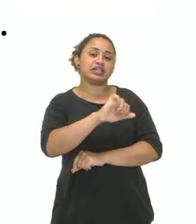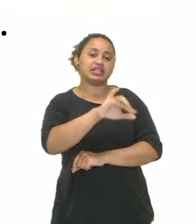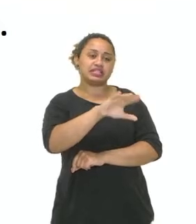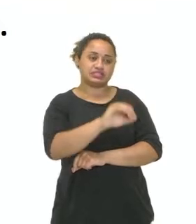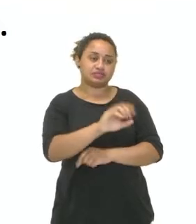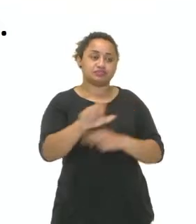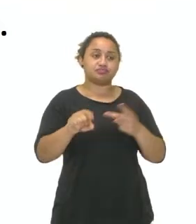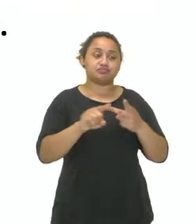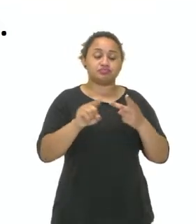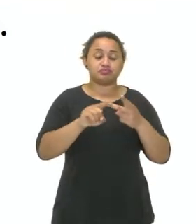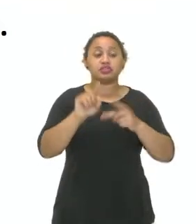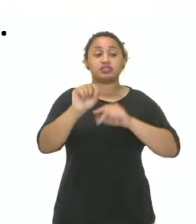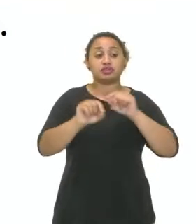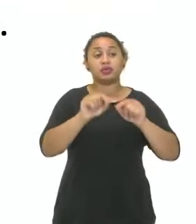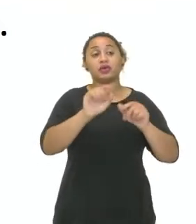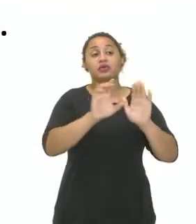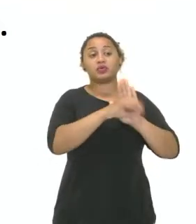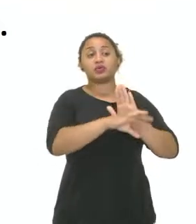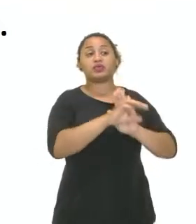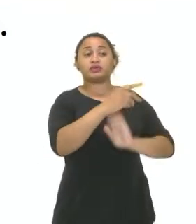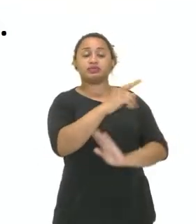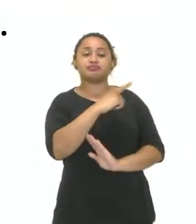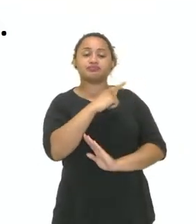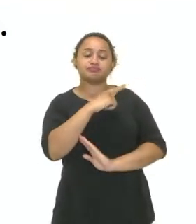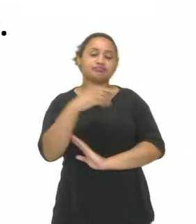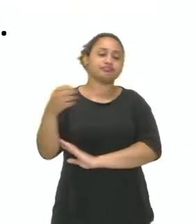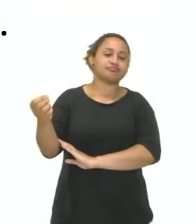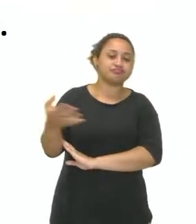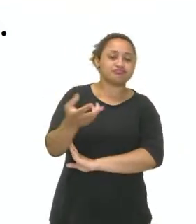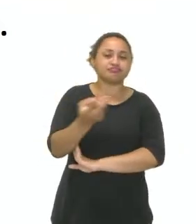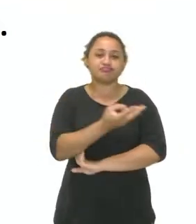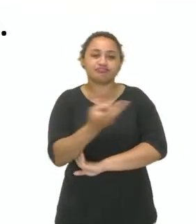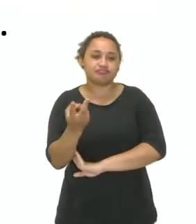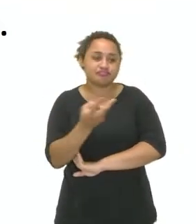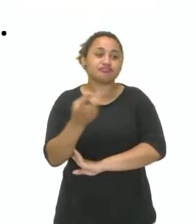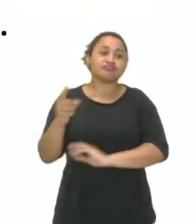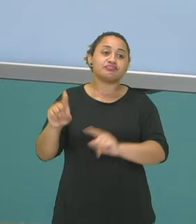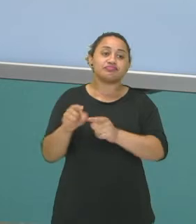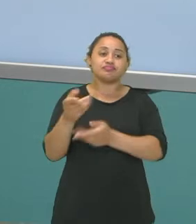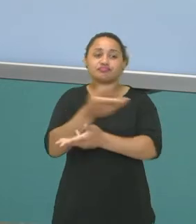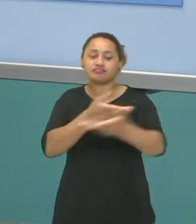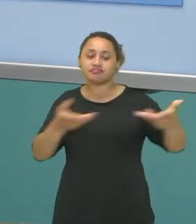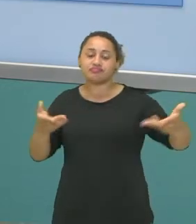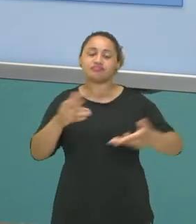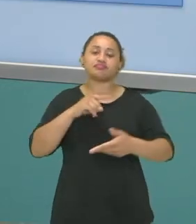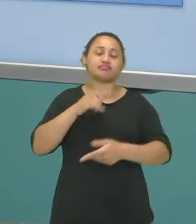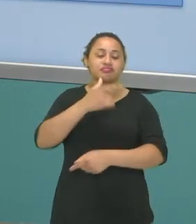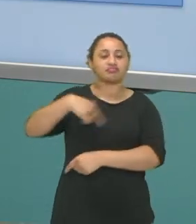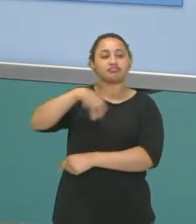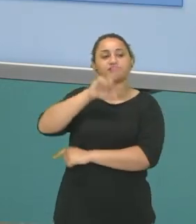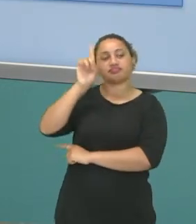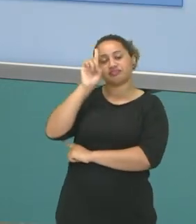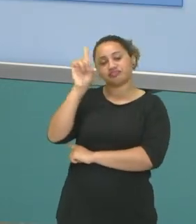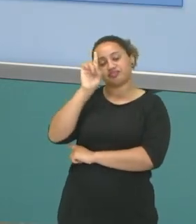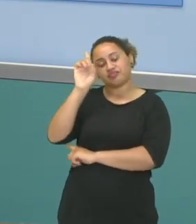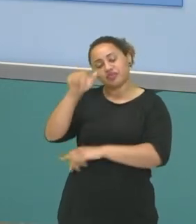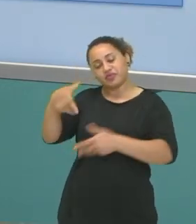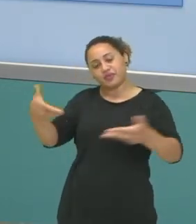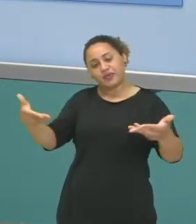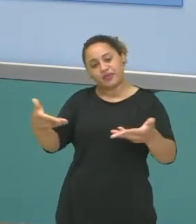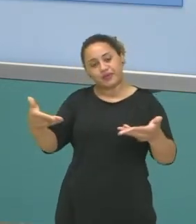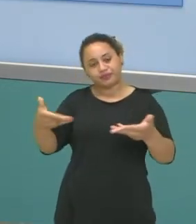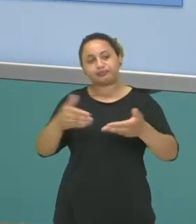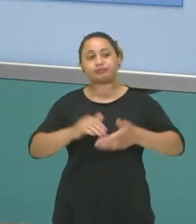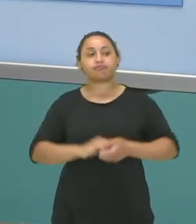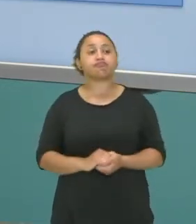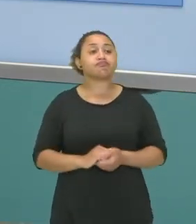problematizar os conceitos de racionalismo e modernidade e as suas relações, como eu disse, com os nossos dias atuais.